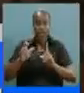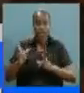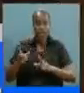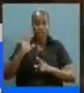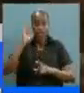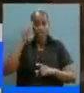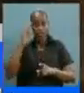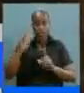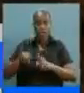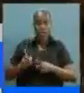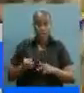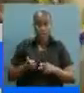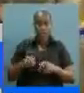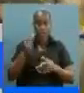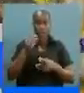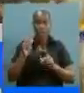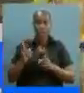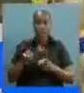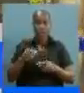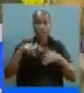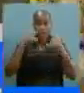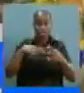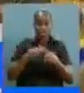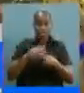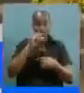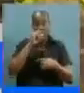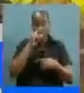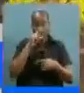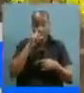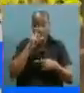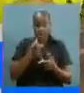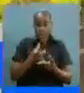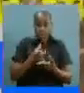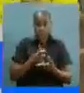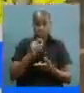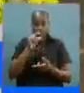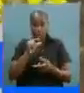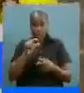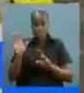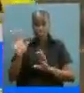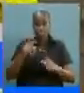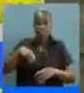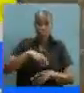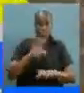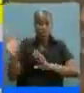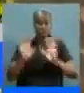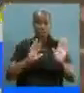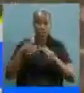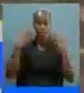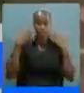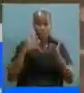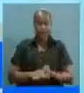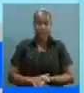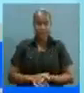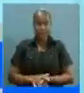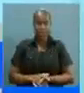próximo ano, por isso do cheirinho do desfile com o Carnaval de Verão. É simplesmente para mostrar aos